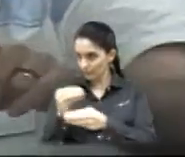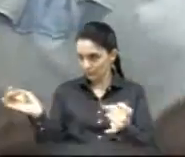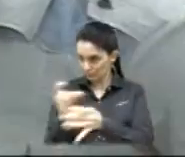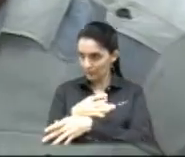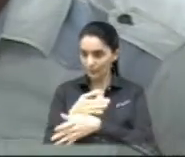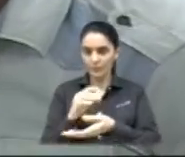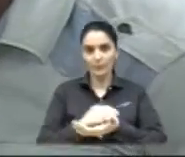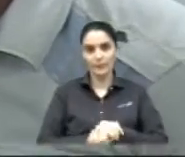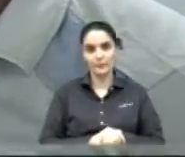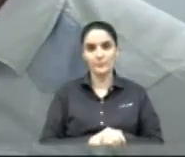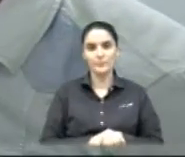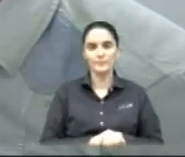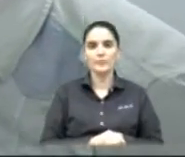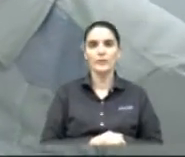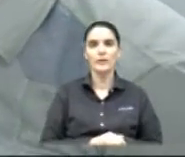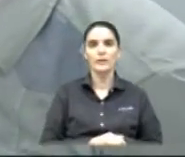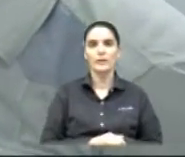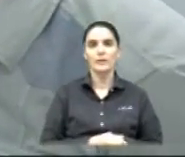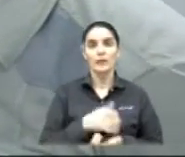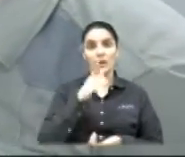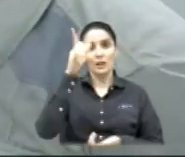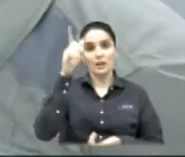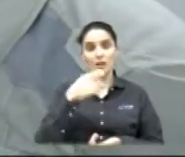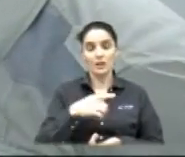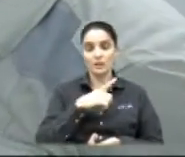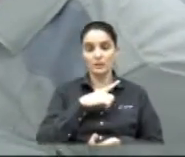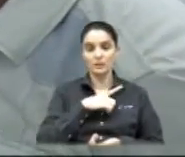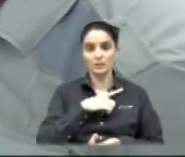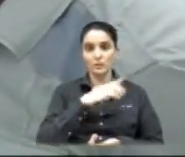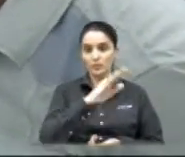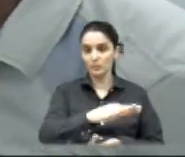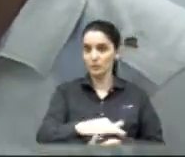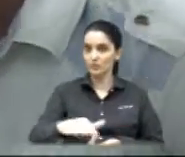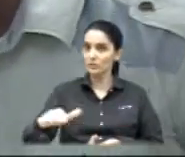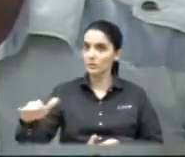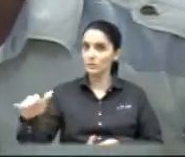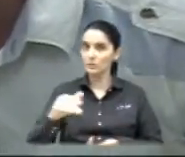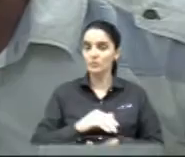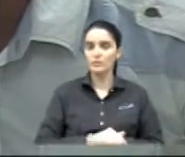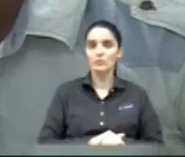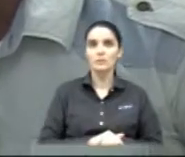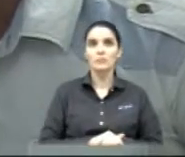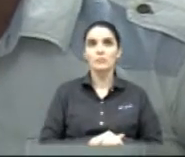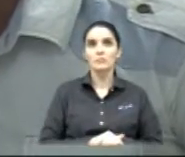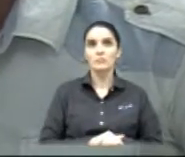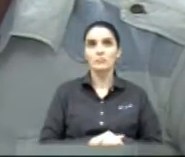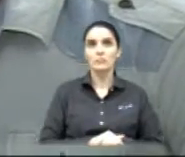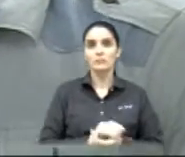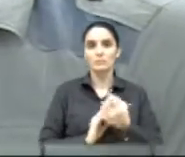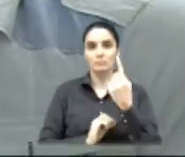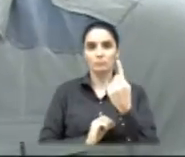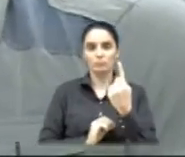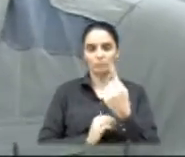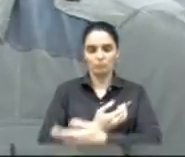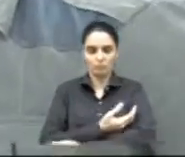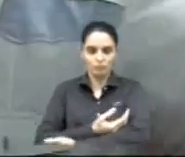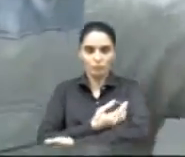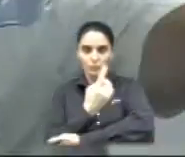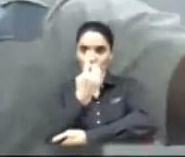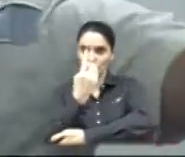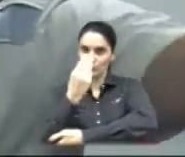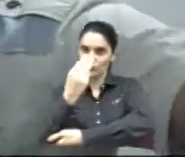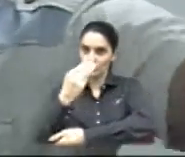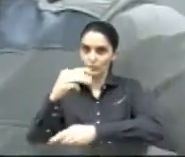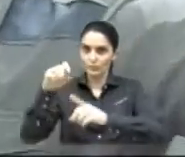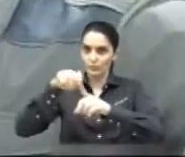indaguei dizendo que havia crianças naquele acampamento, dentre as quais um menino de 1 mês de idade. O